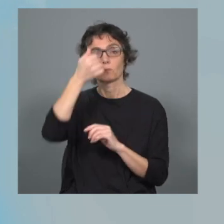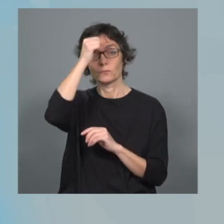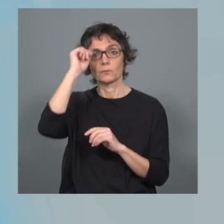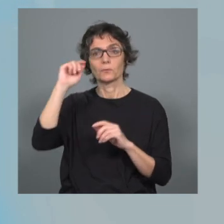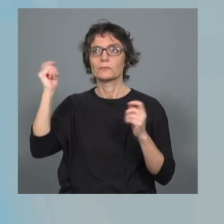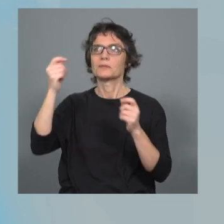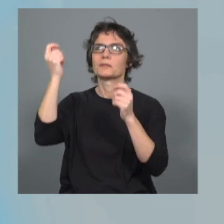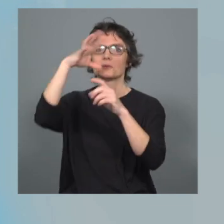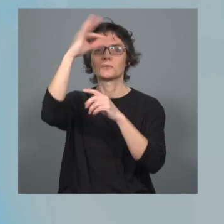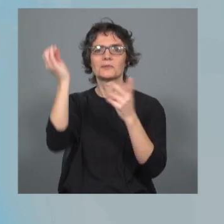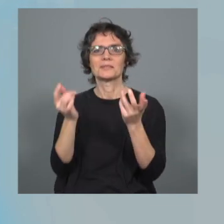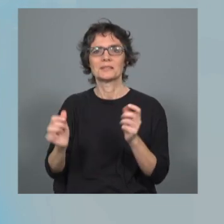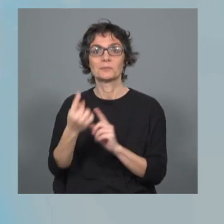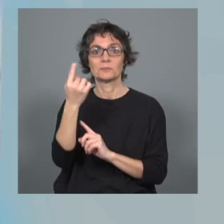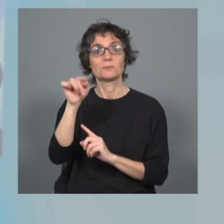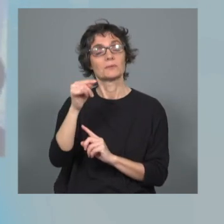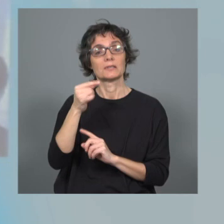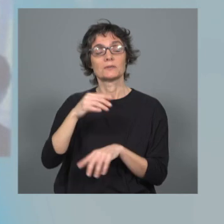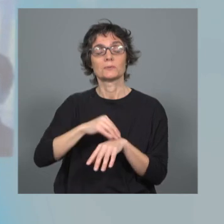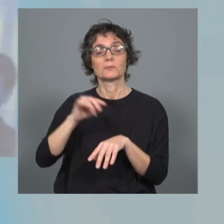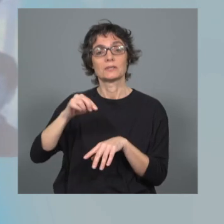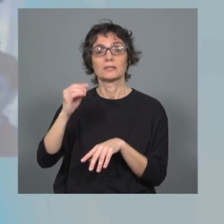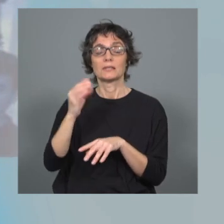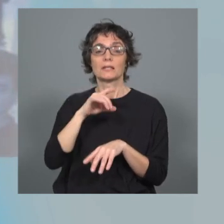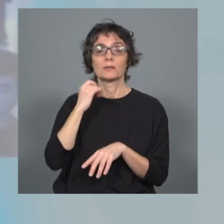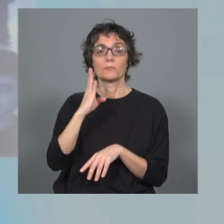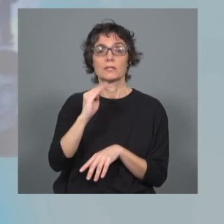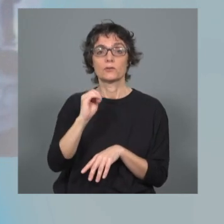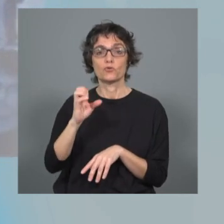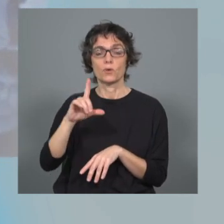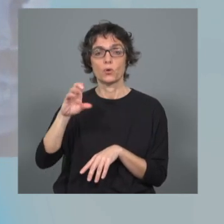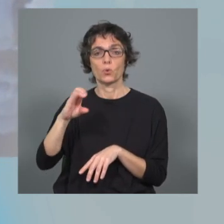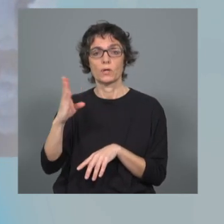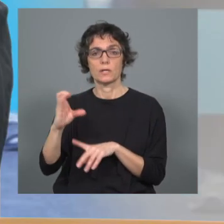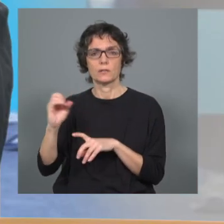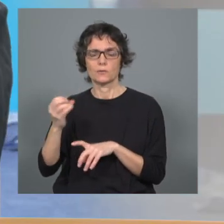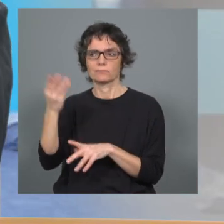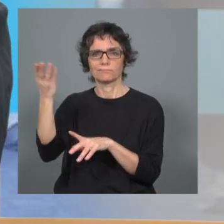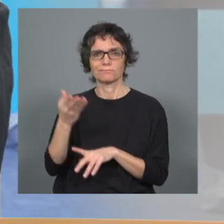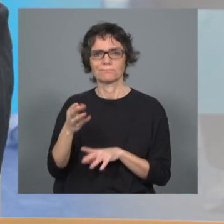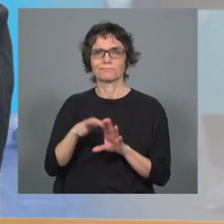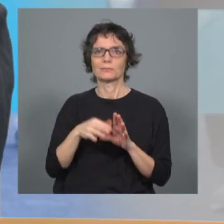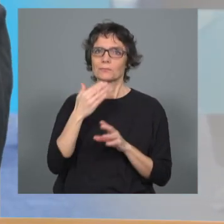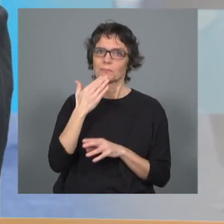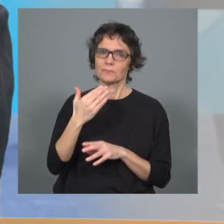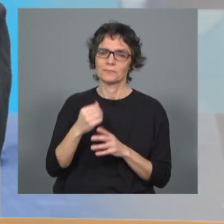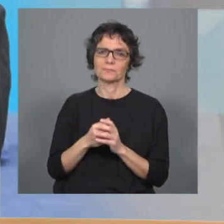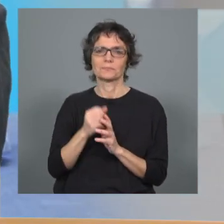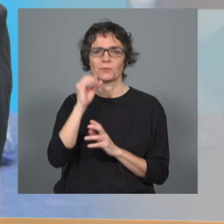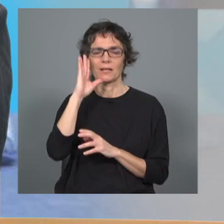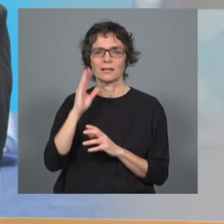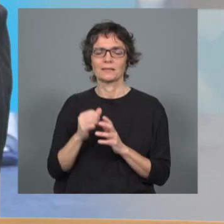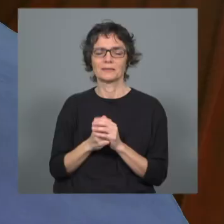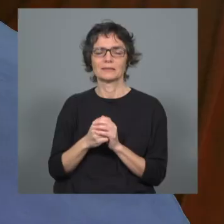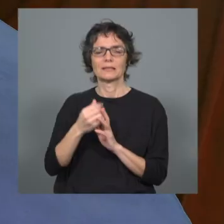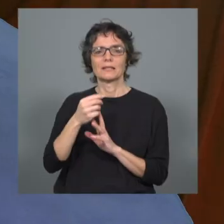Temas que vão agora merecer o comentário do Padre João Lourenço, que está hoje connosco, e cumprimento. Muito boa tarde. Boa tarde. Obrigado, Padre João, por estar